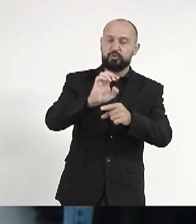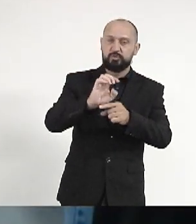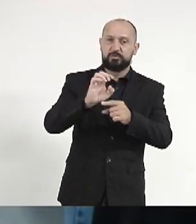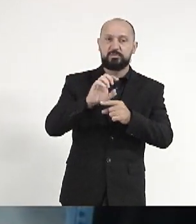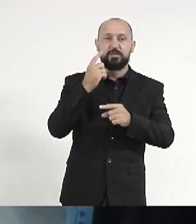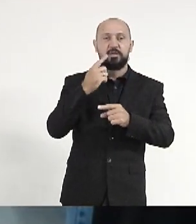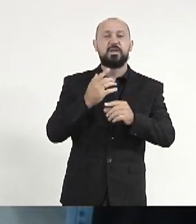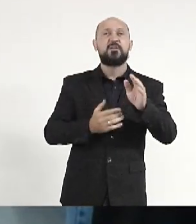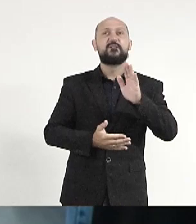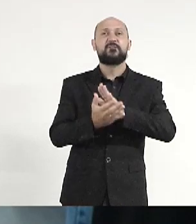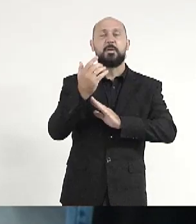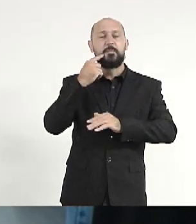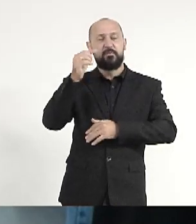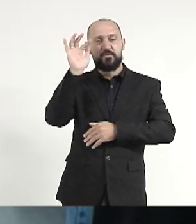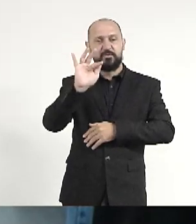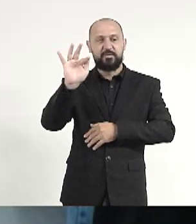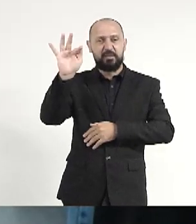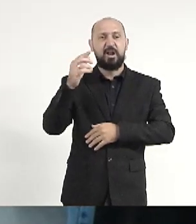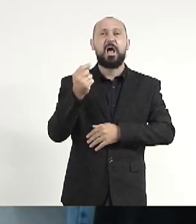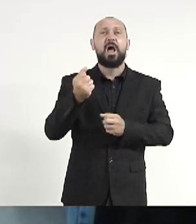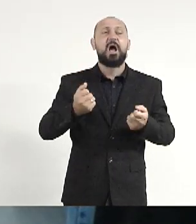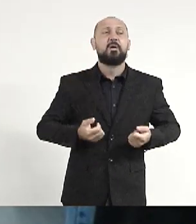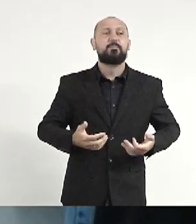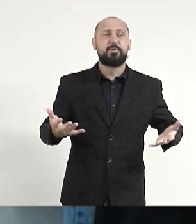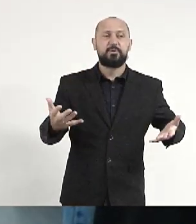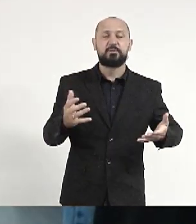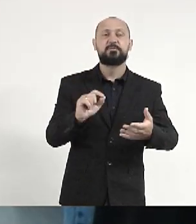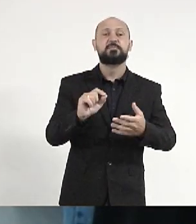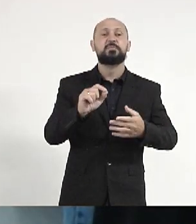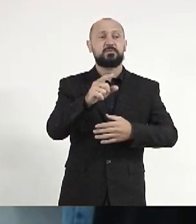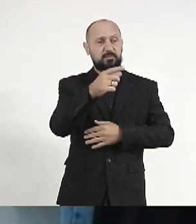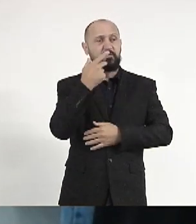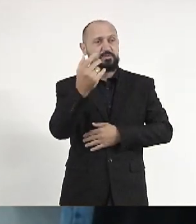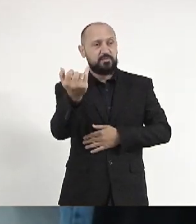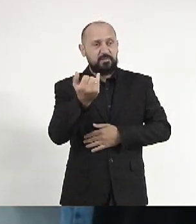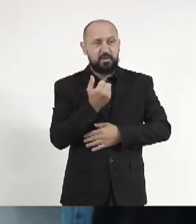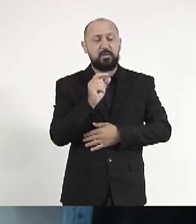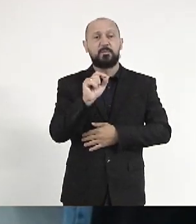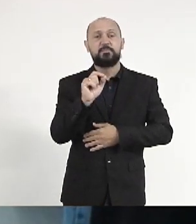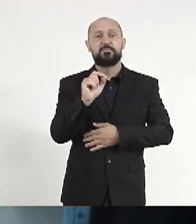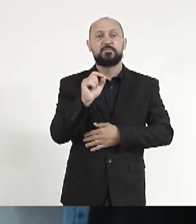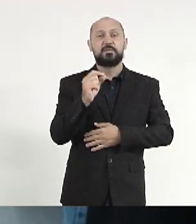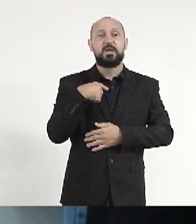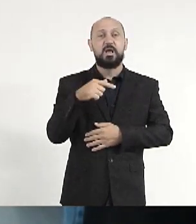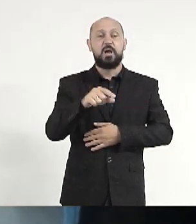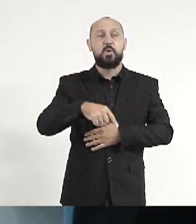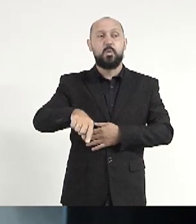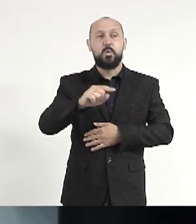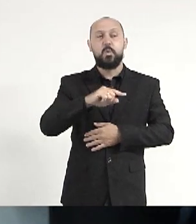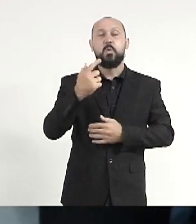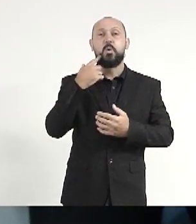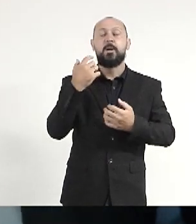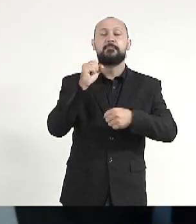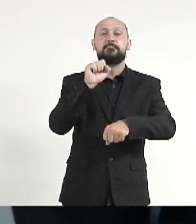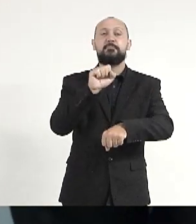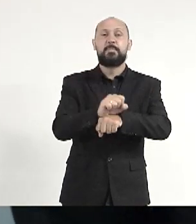e vai a nível federal. É muito grande, a despesa é muito grande, e aquilo que Vossa Excelência colocou, a máquina para.